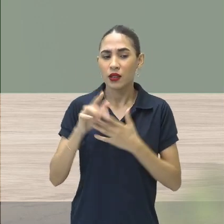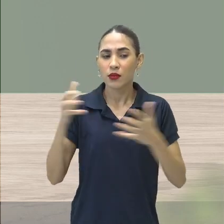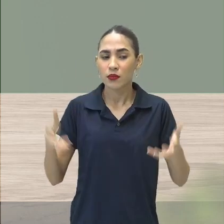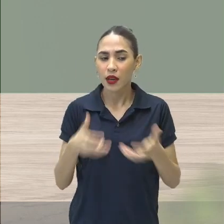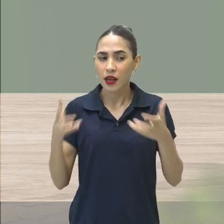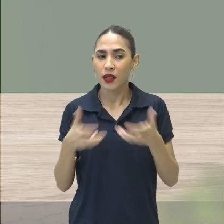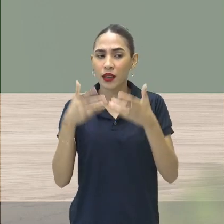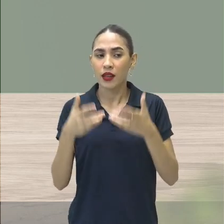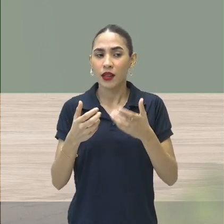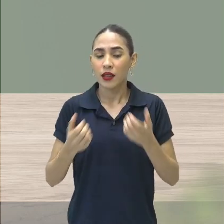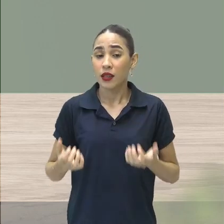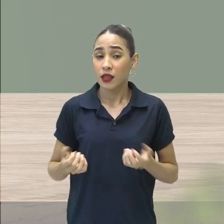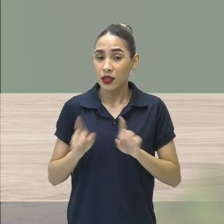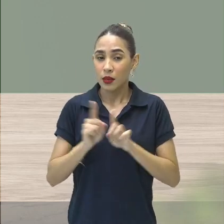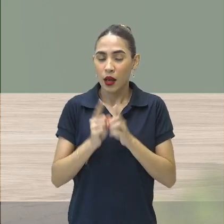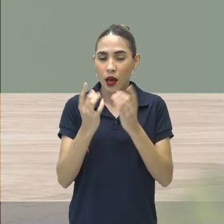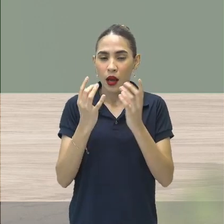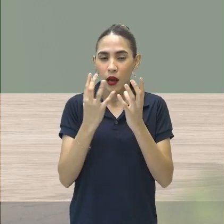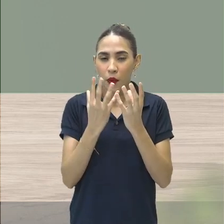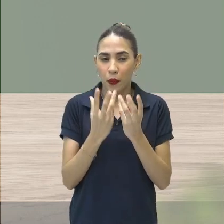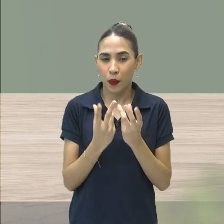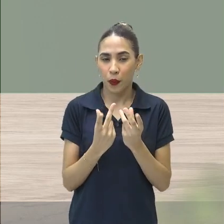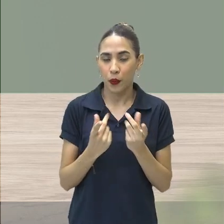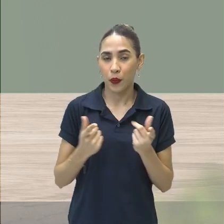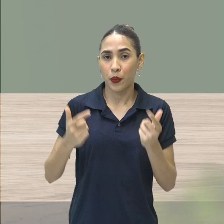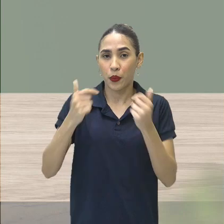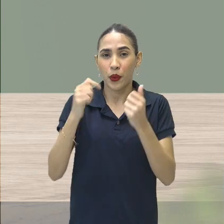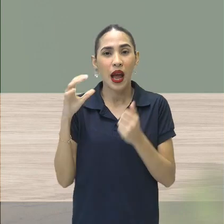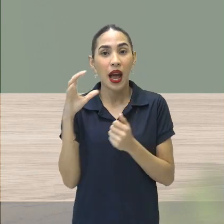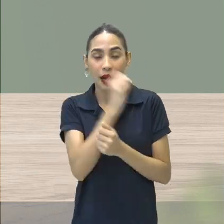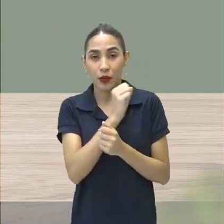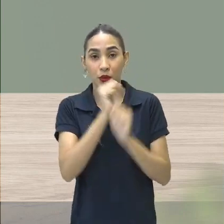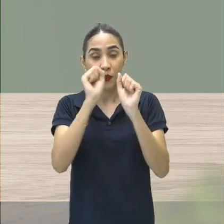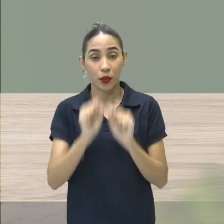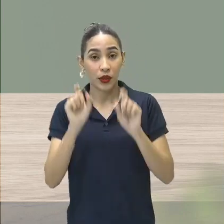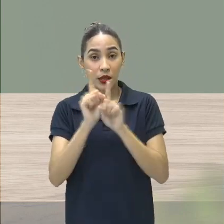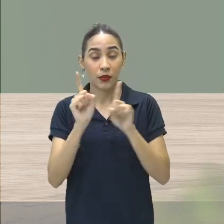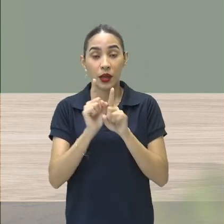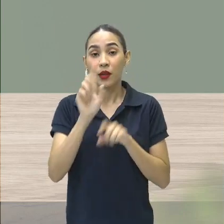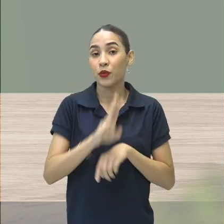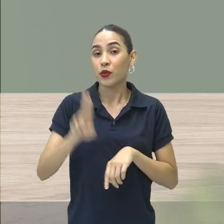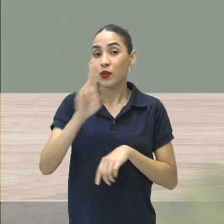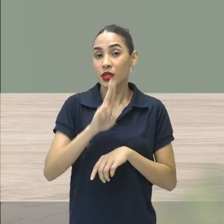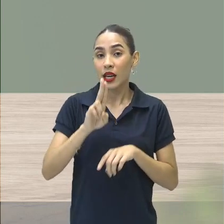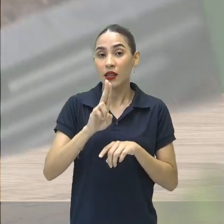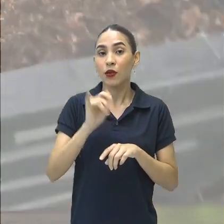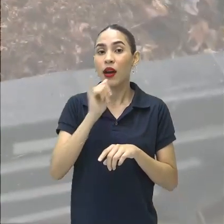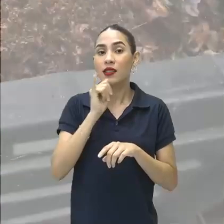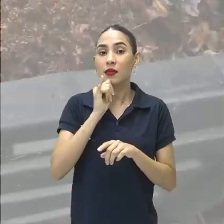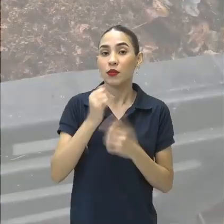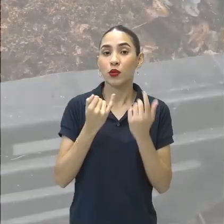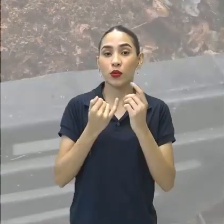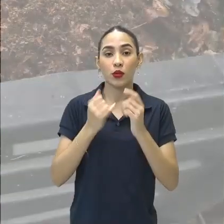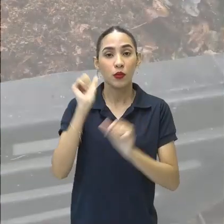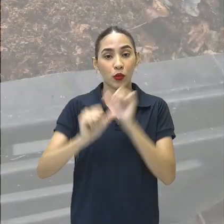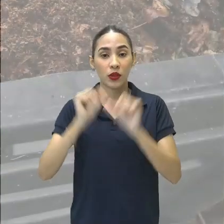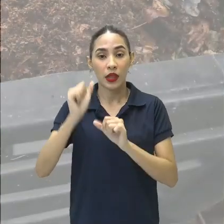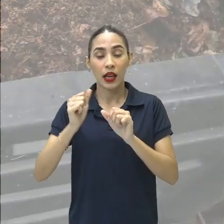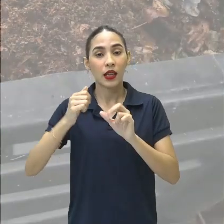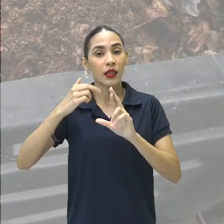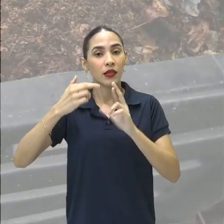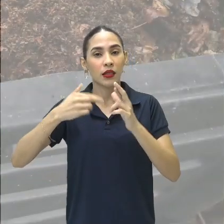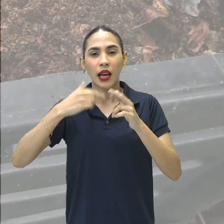decompõem rapidamente e podem ser usados para transformá-los em um